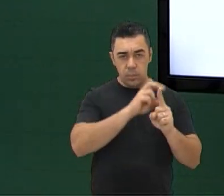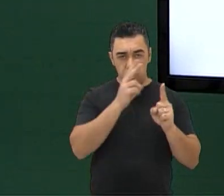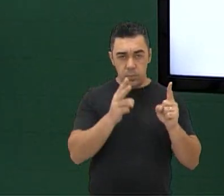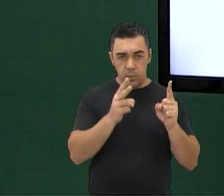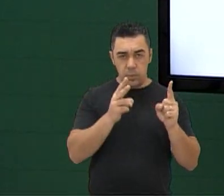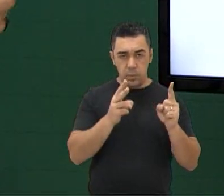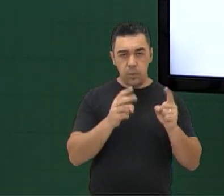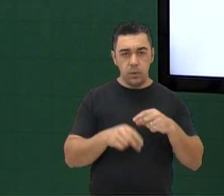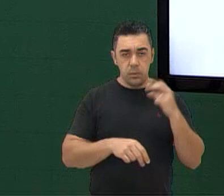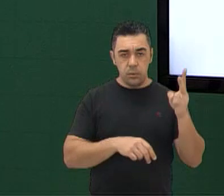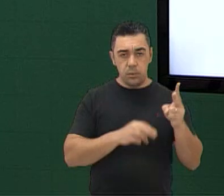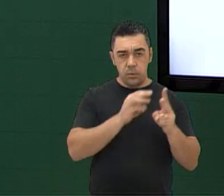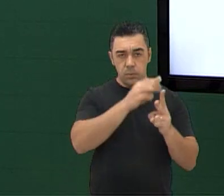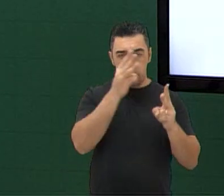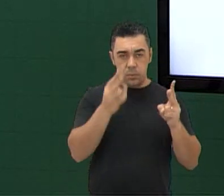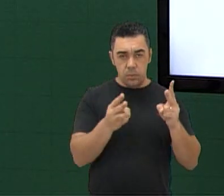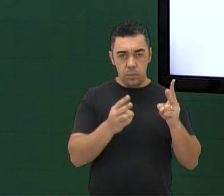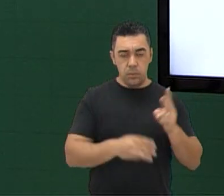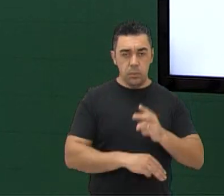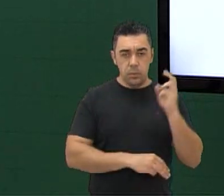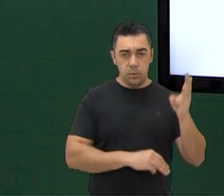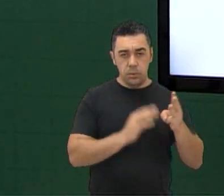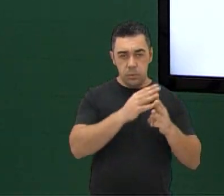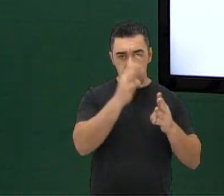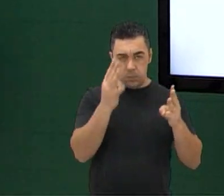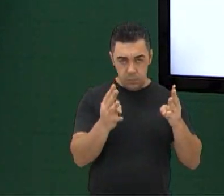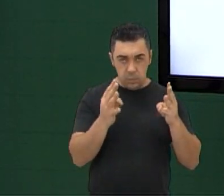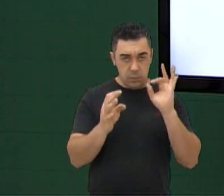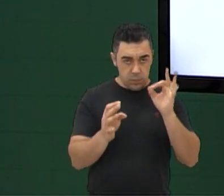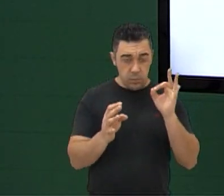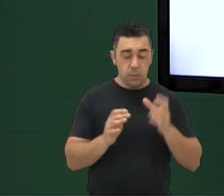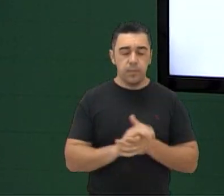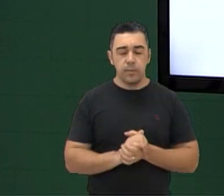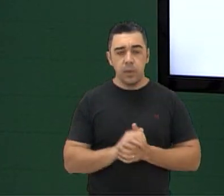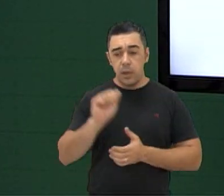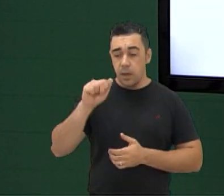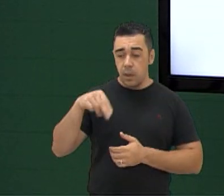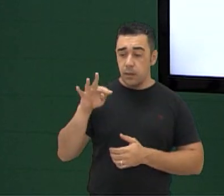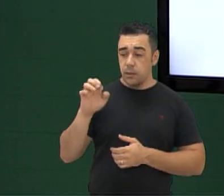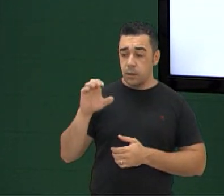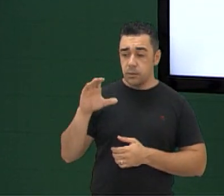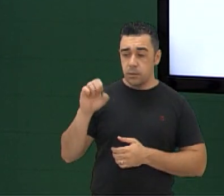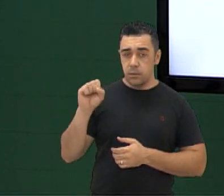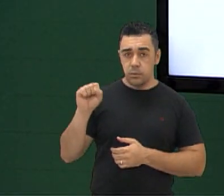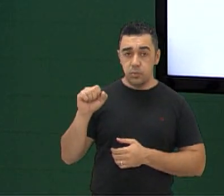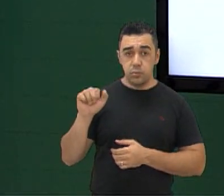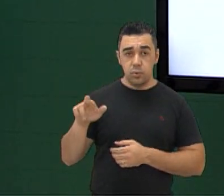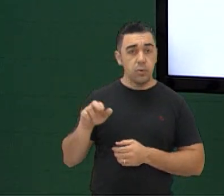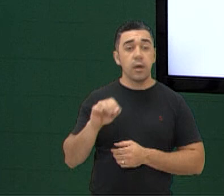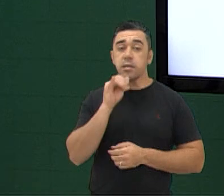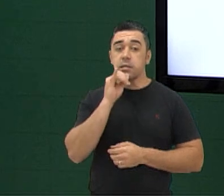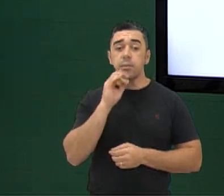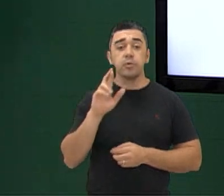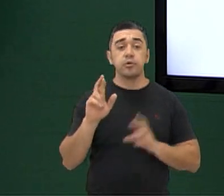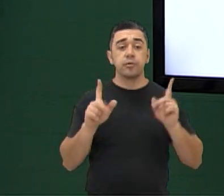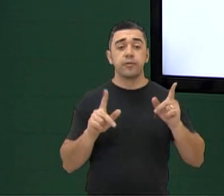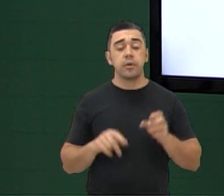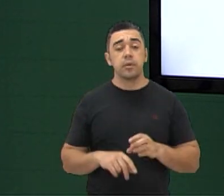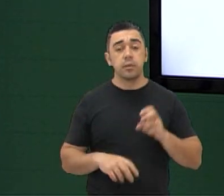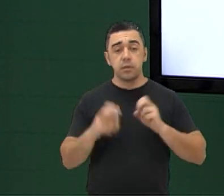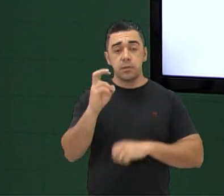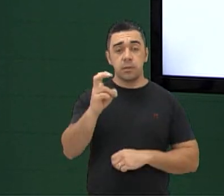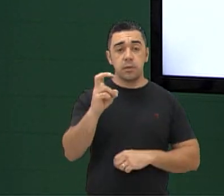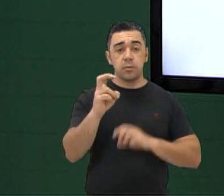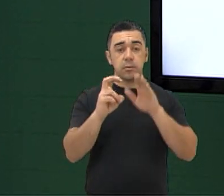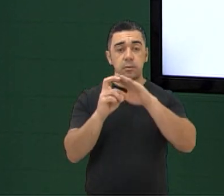sucessivamente, qual seria o antecessor pela lógica? Seria o contrário. Então, quando ele fala qual que é o antecessor de 5,